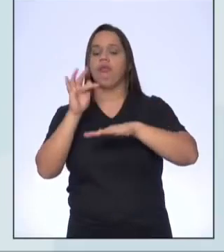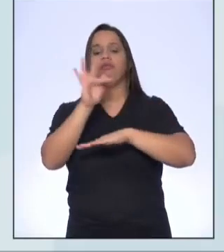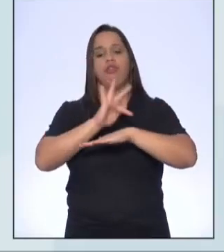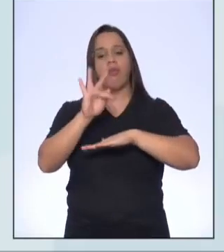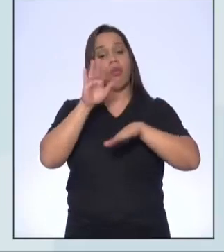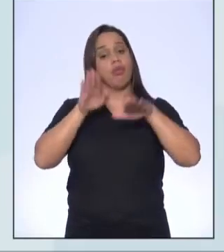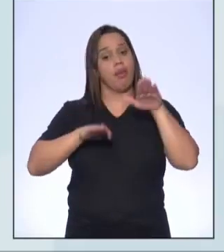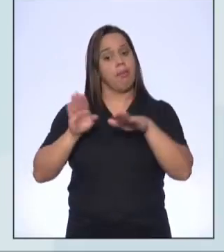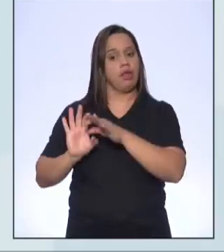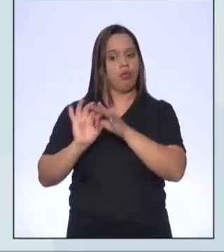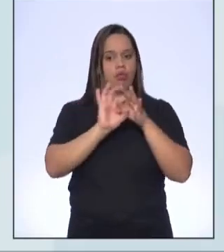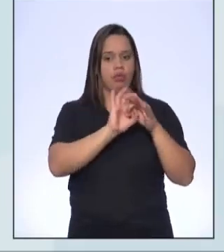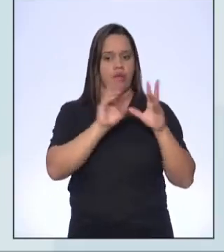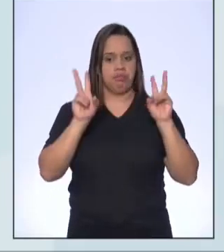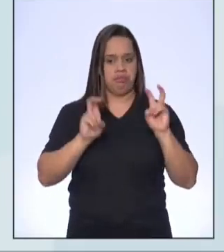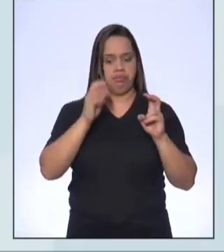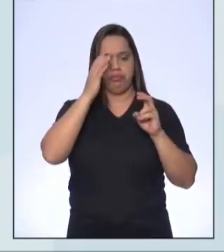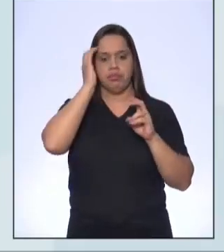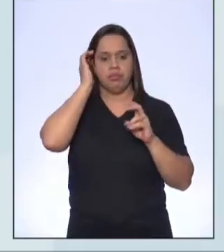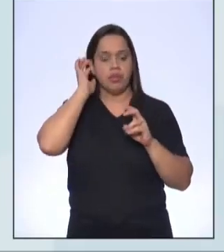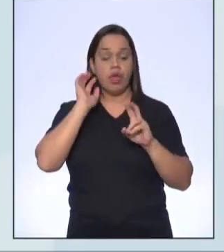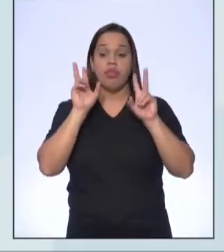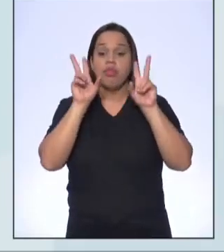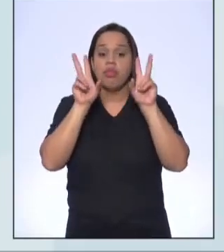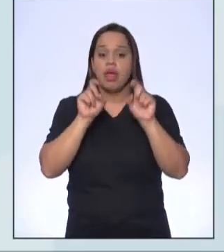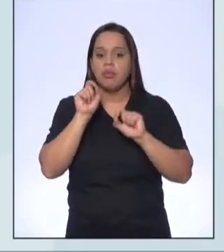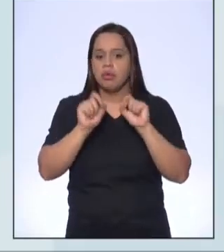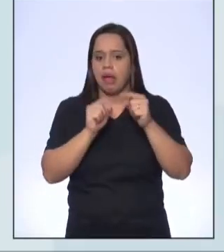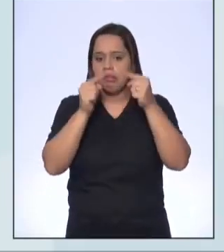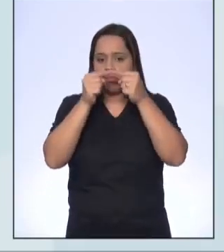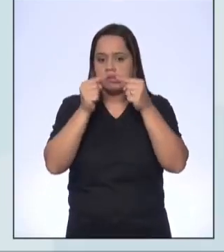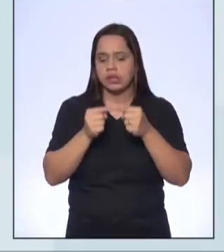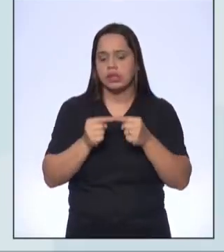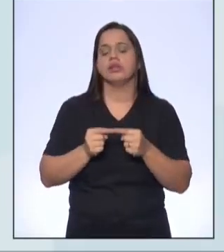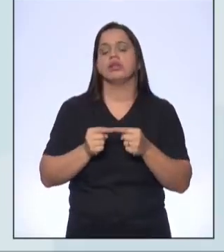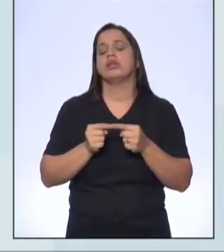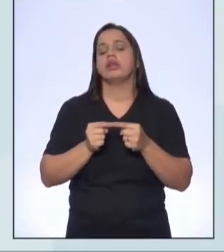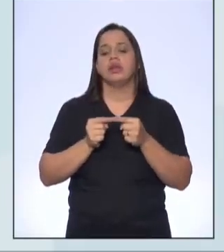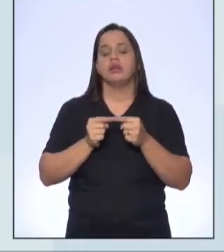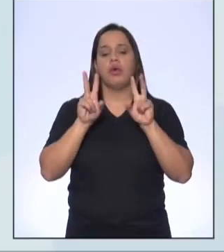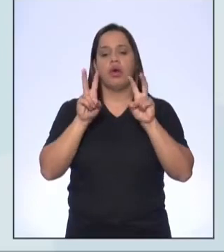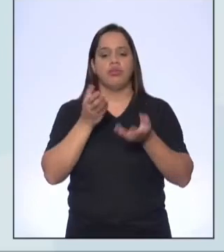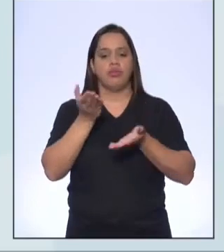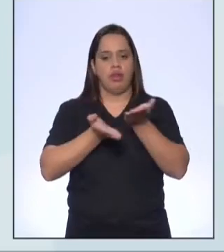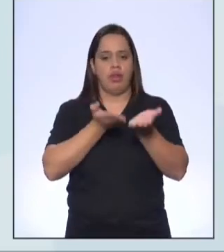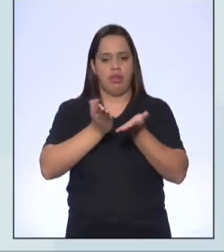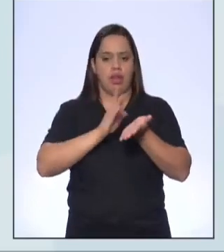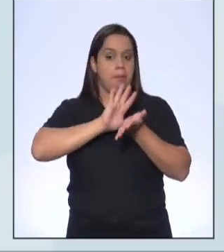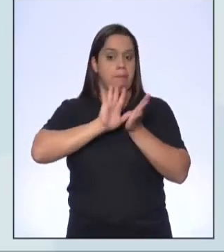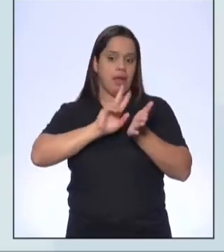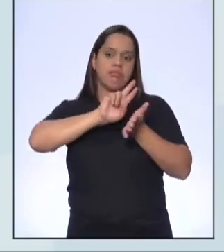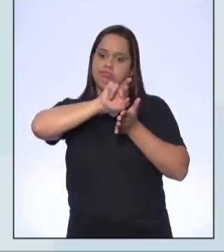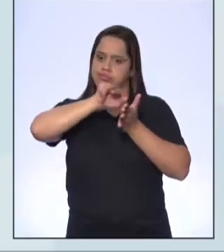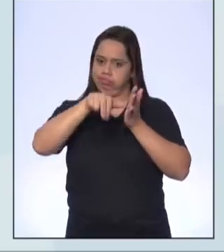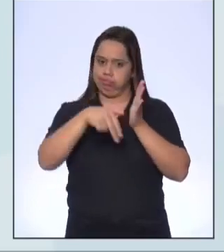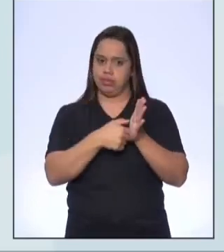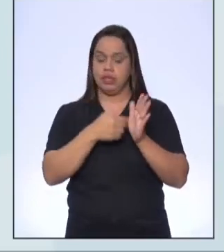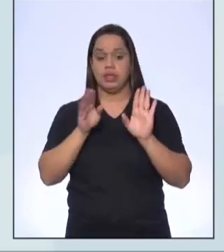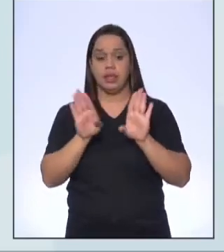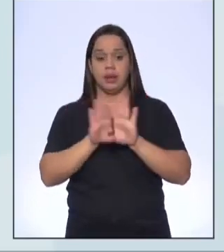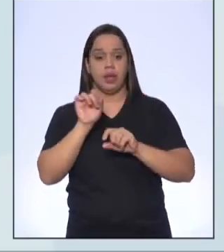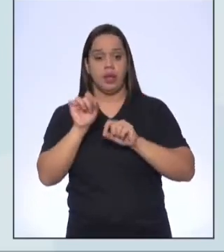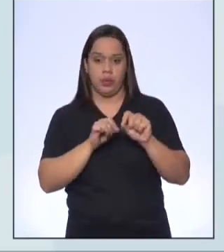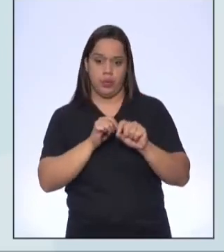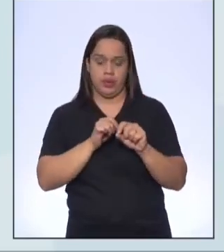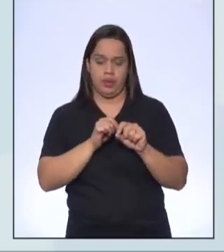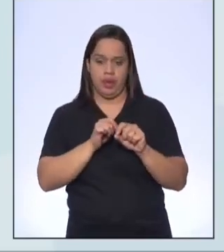Né? Os temas, de acordo com o assunto que foi tratado, os mais diversos. Né? E a função da carta do leitor